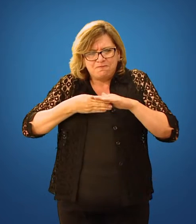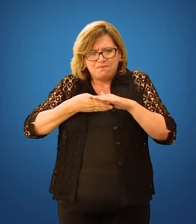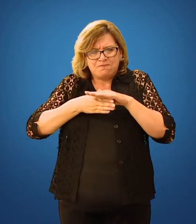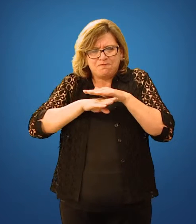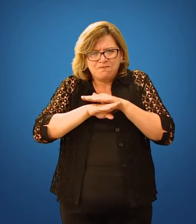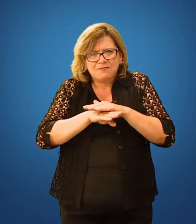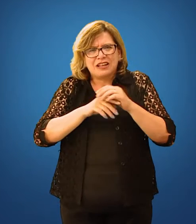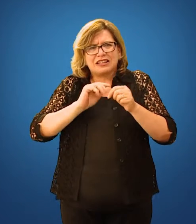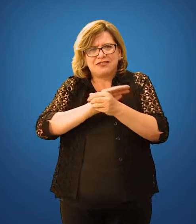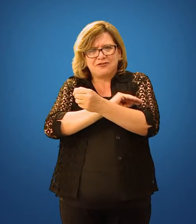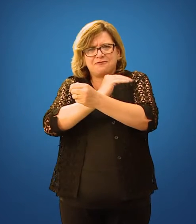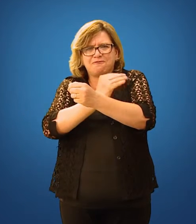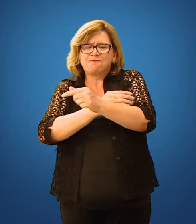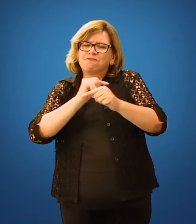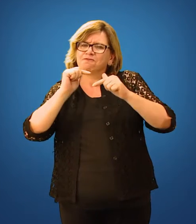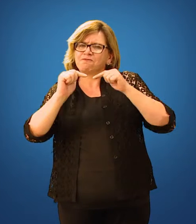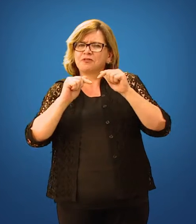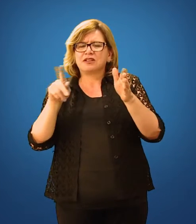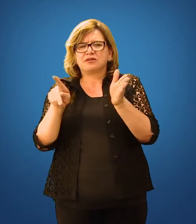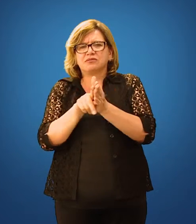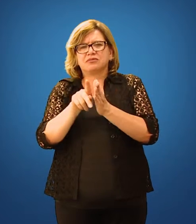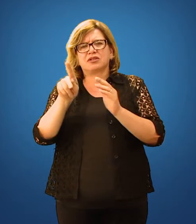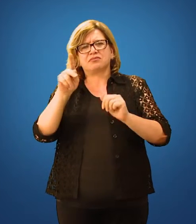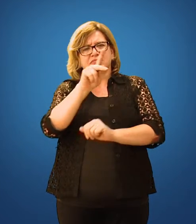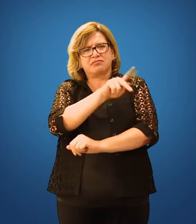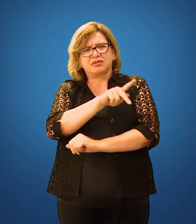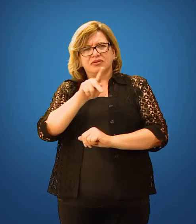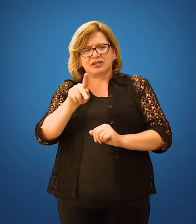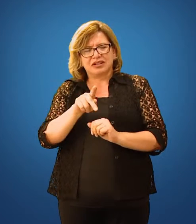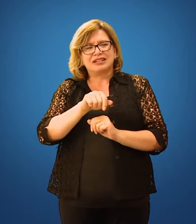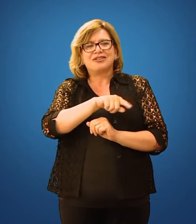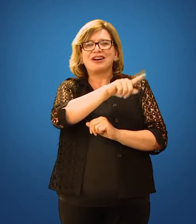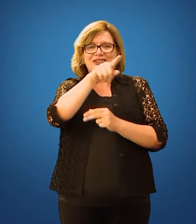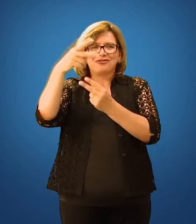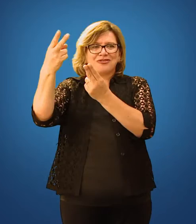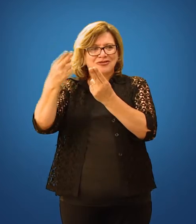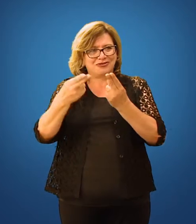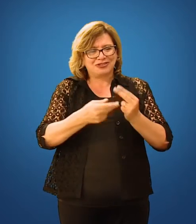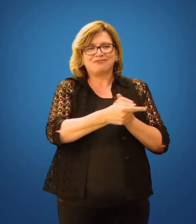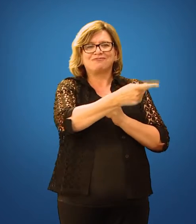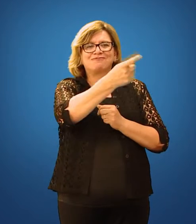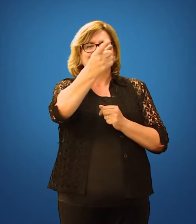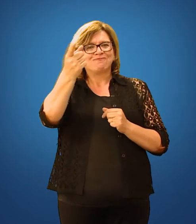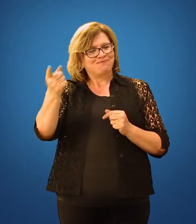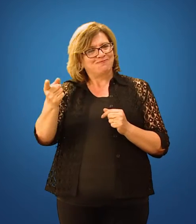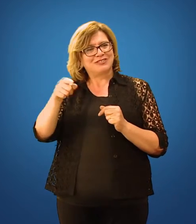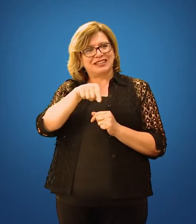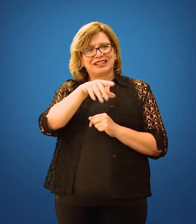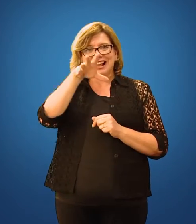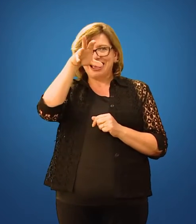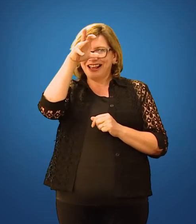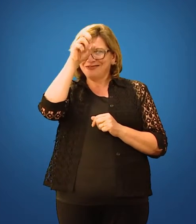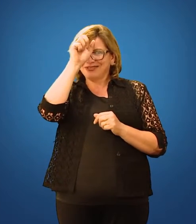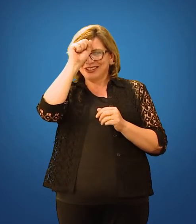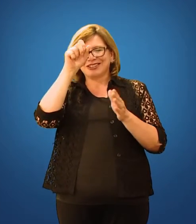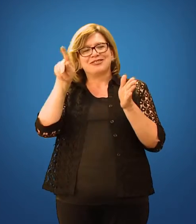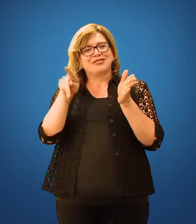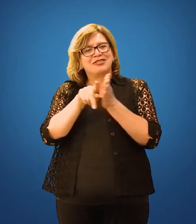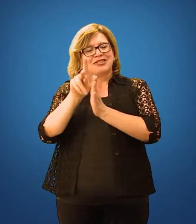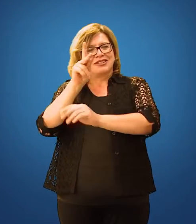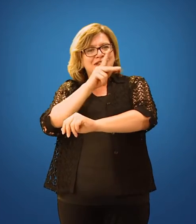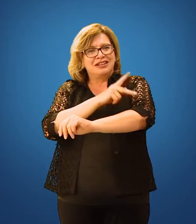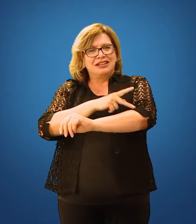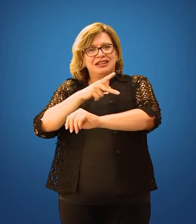fortalecerá o seu trabalho enquanto professor e empreendedor. Então fica o convite para que você aprenda sobre a pedagogia